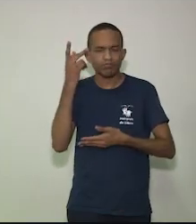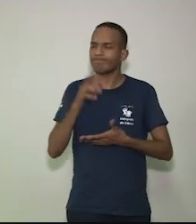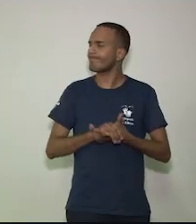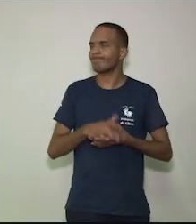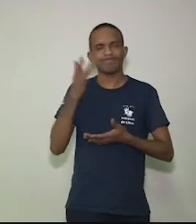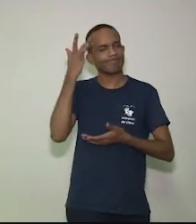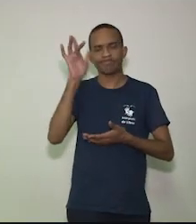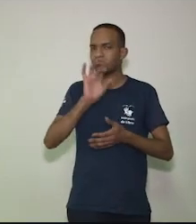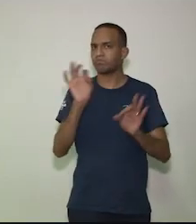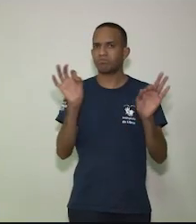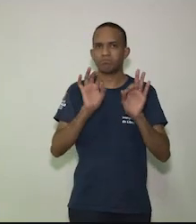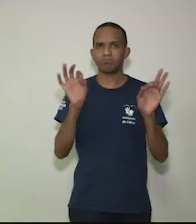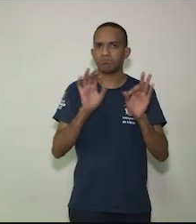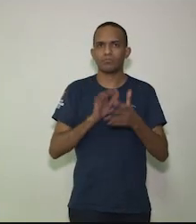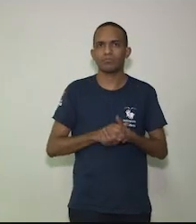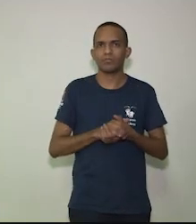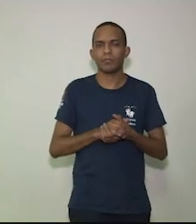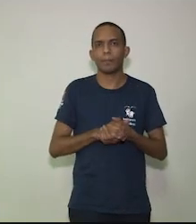ainda não.